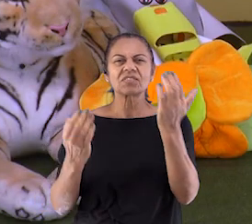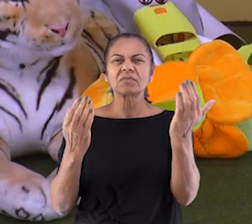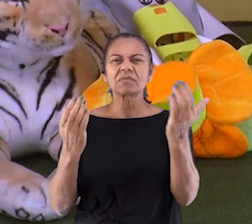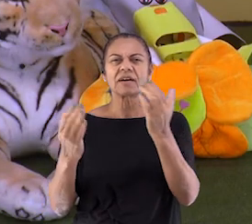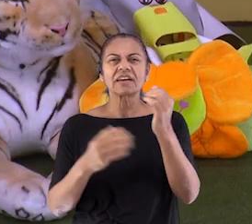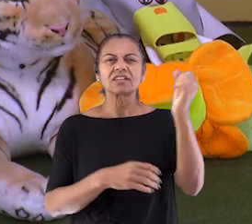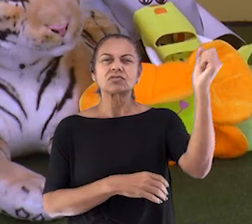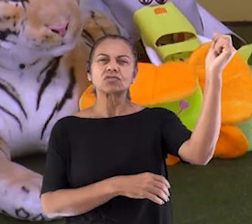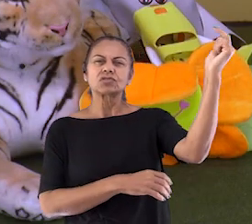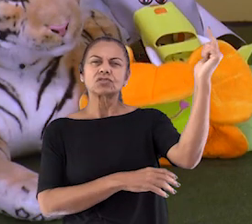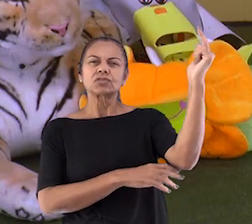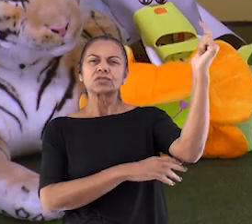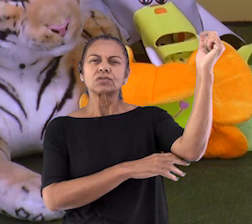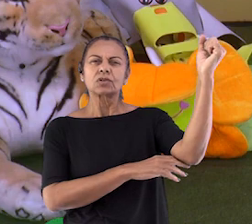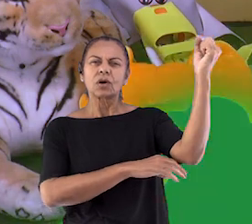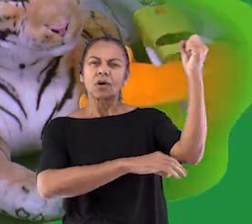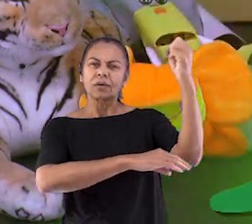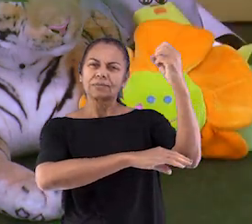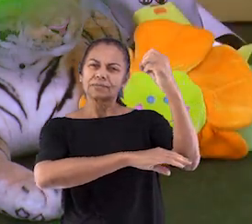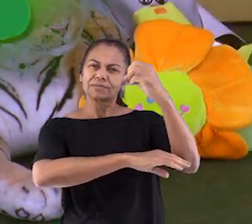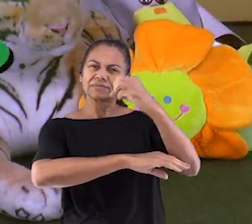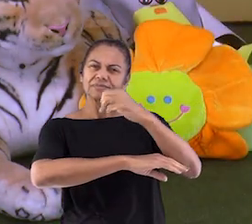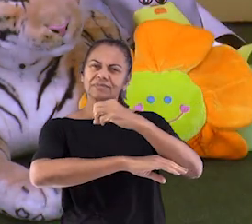do sol à tardinha.